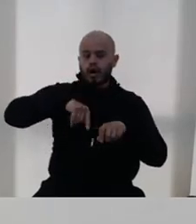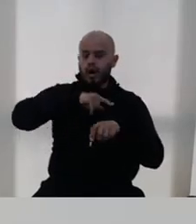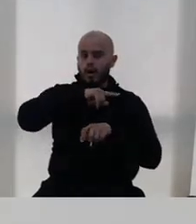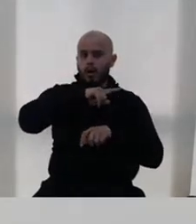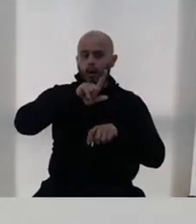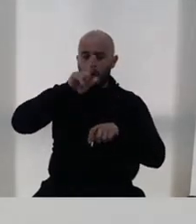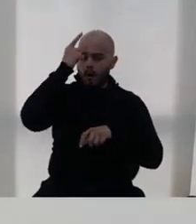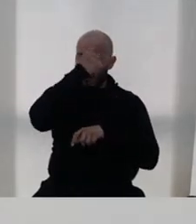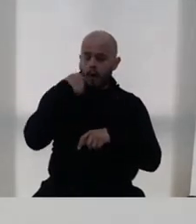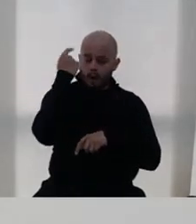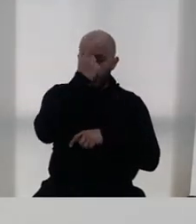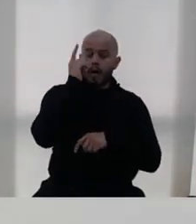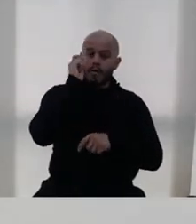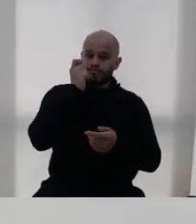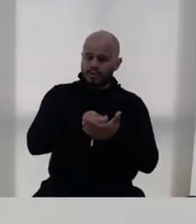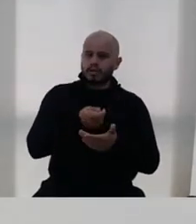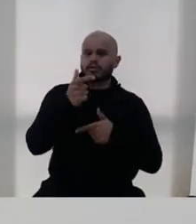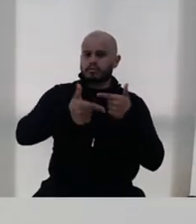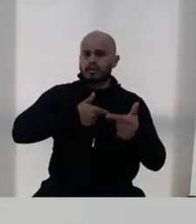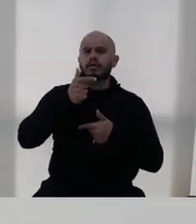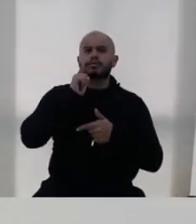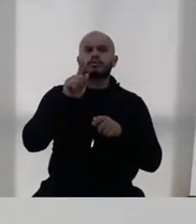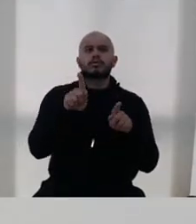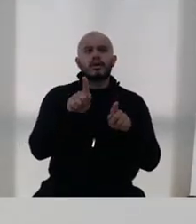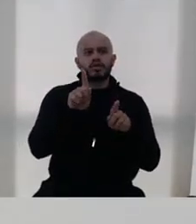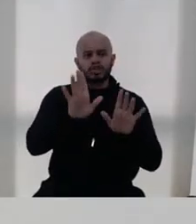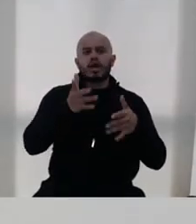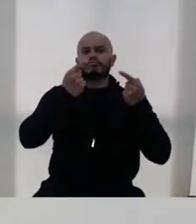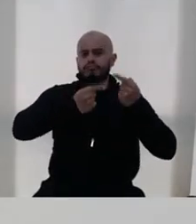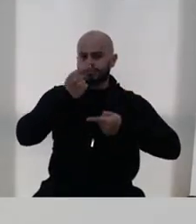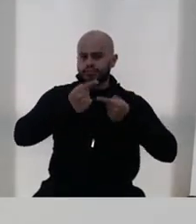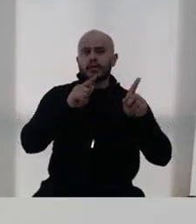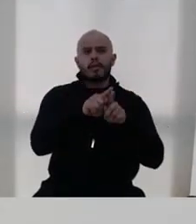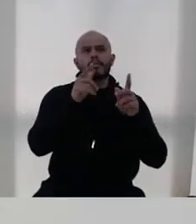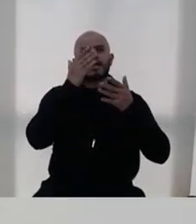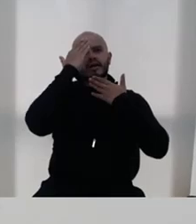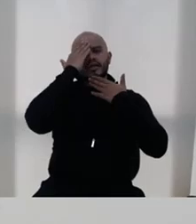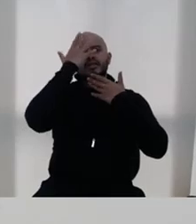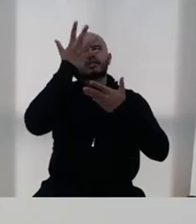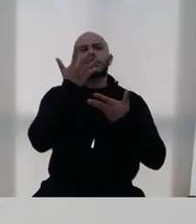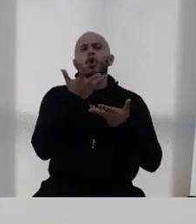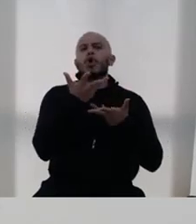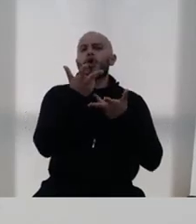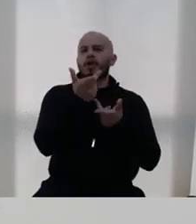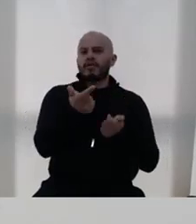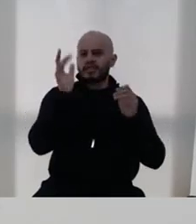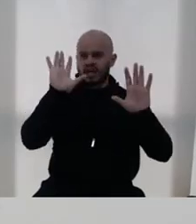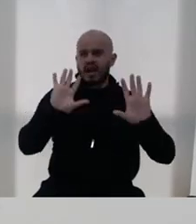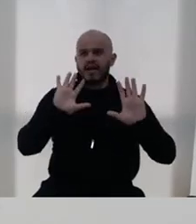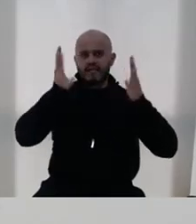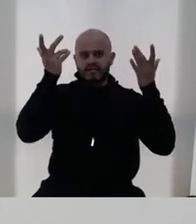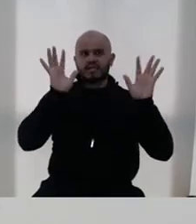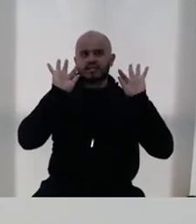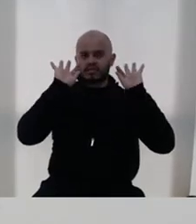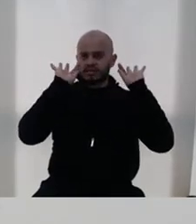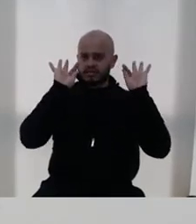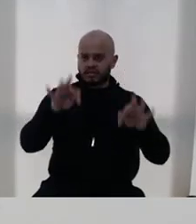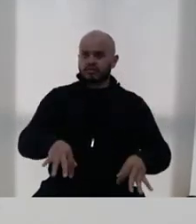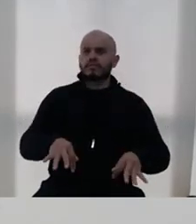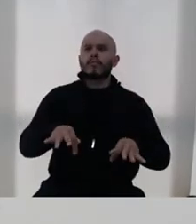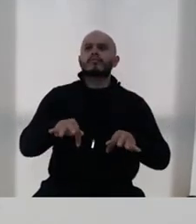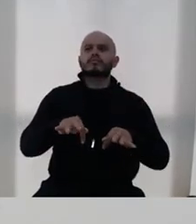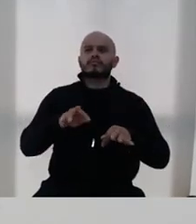Pública Geral. E agradecer o convite de Vossa Excelência e da Cris para a festa de encerramento da Associação